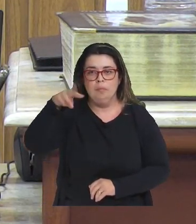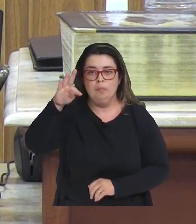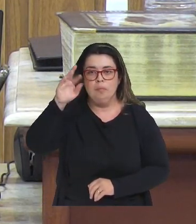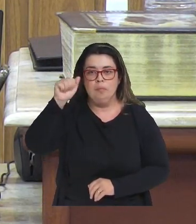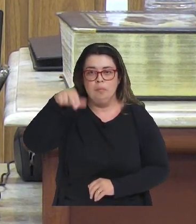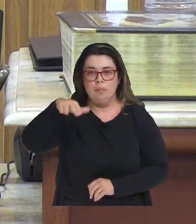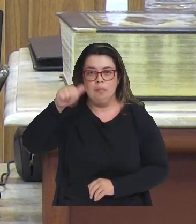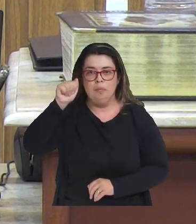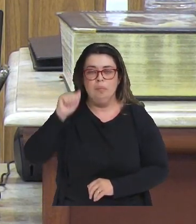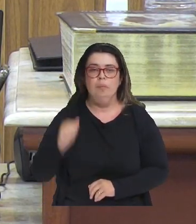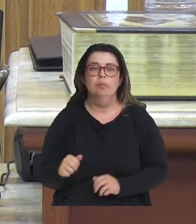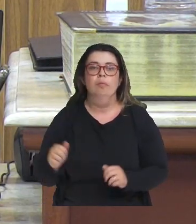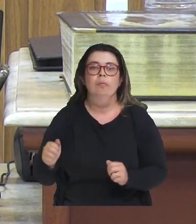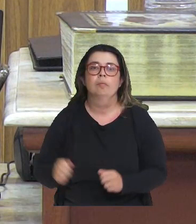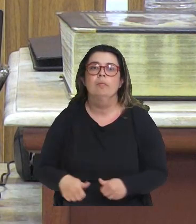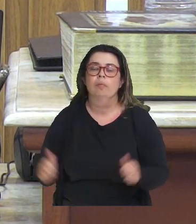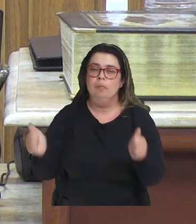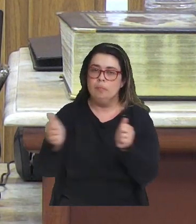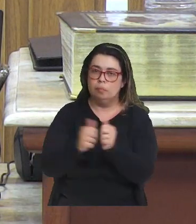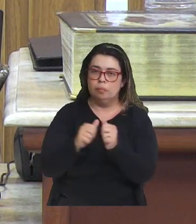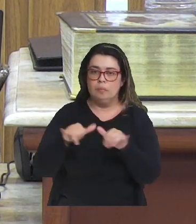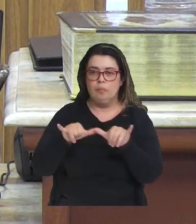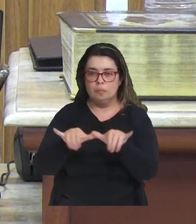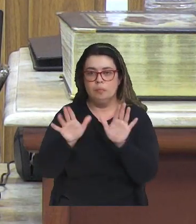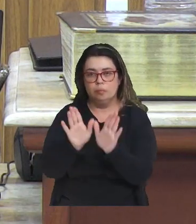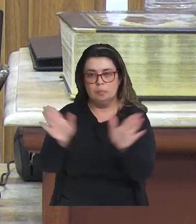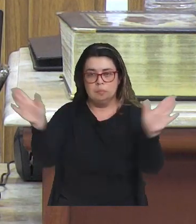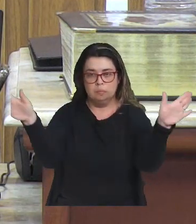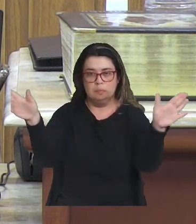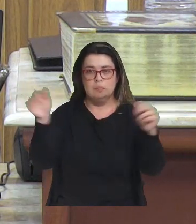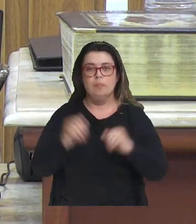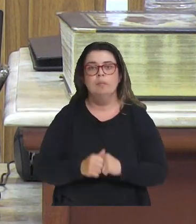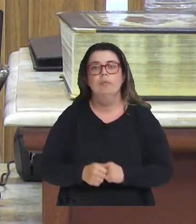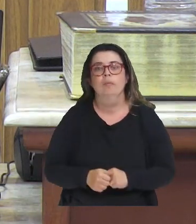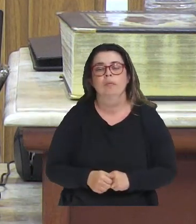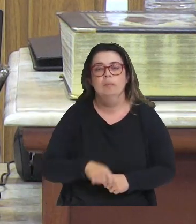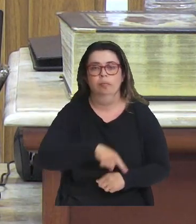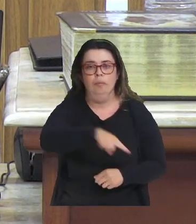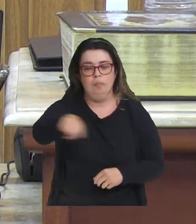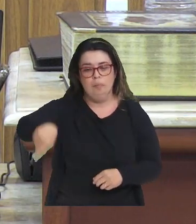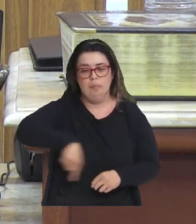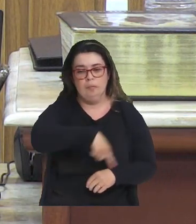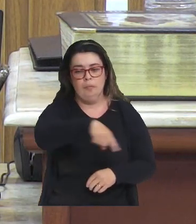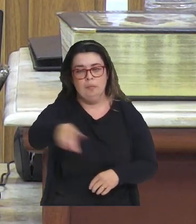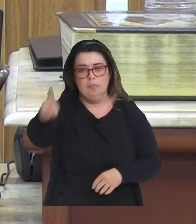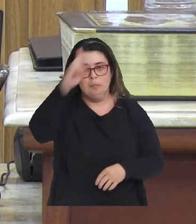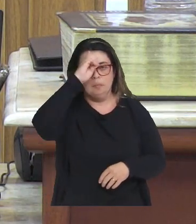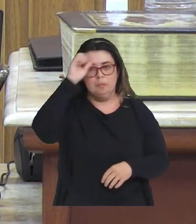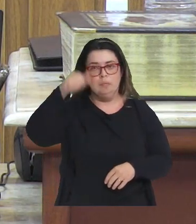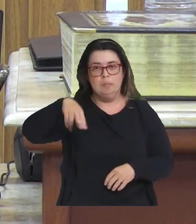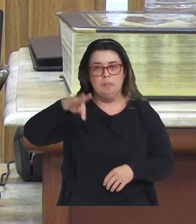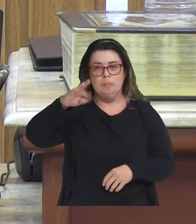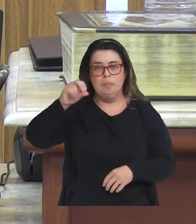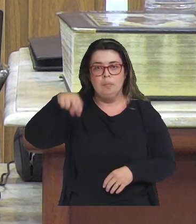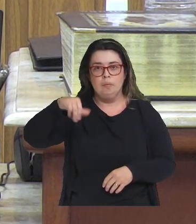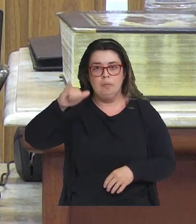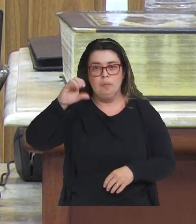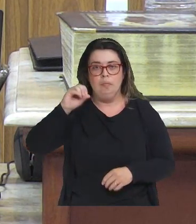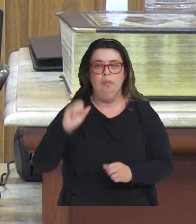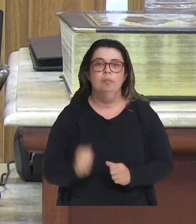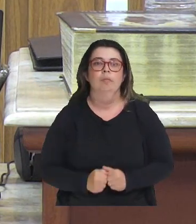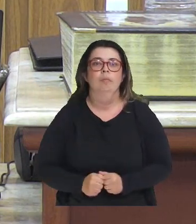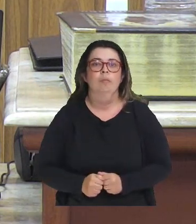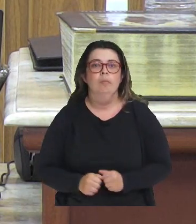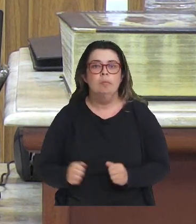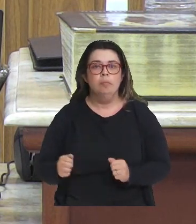José Bofarini, também uma ampliação. Rotatória da Avenida Dom Antônio com a Rua Luiz Carlos da